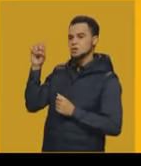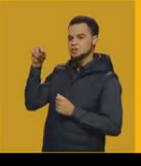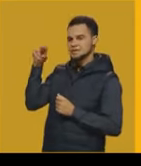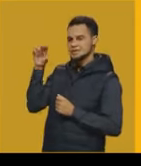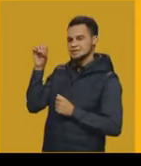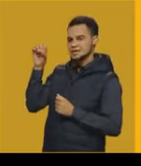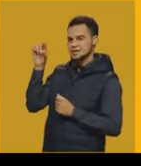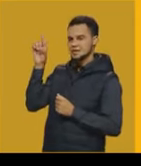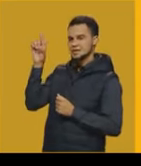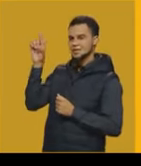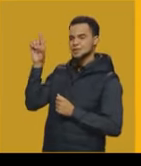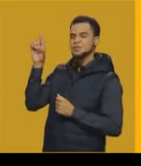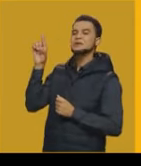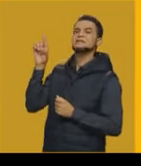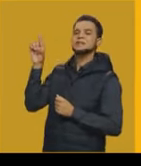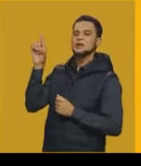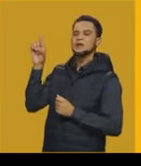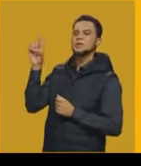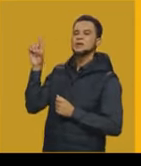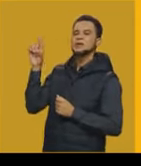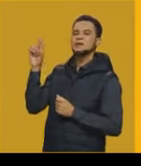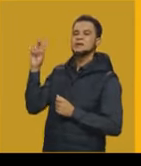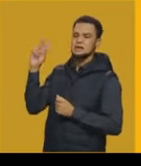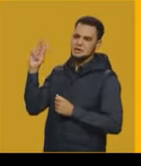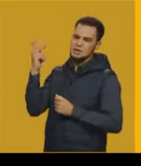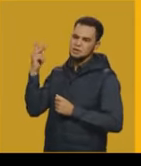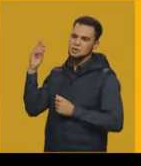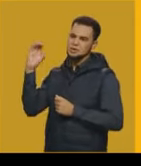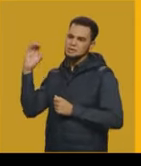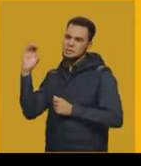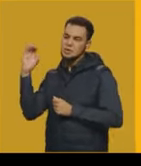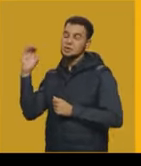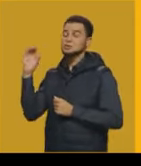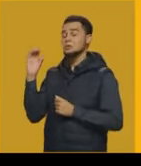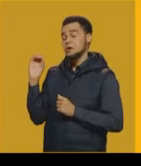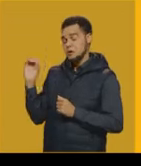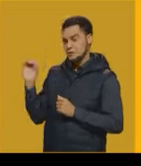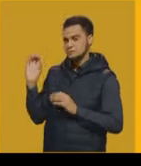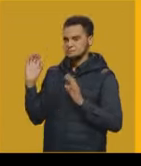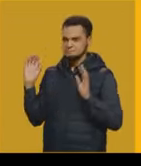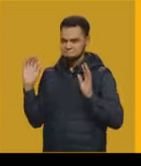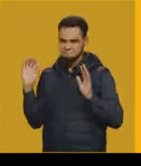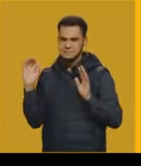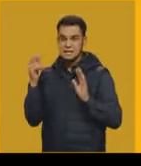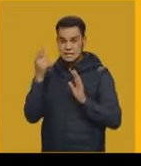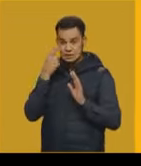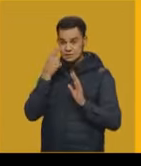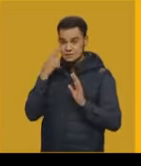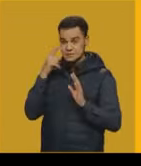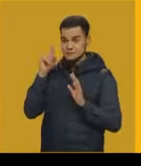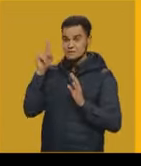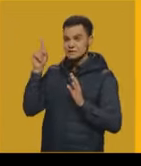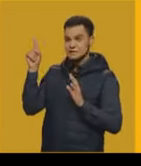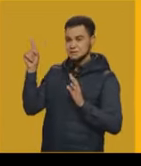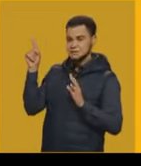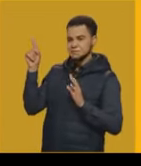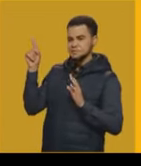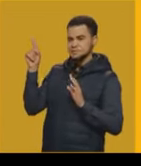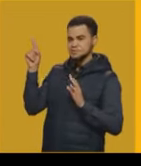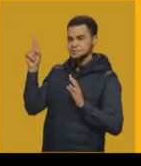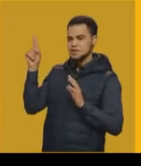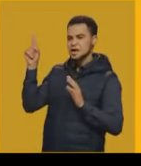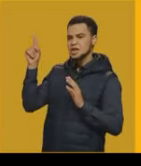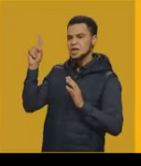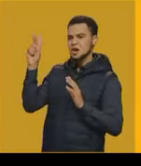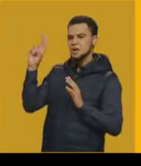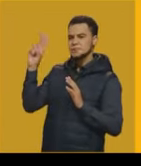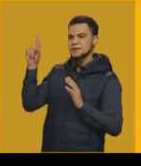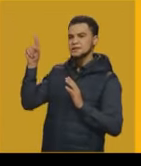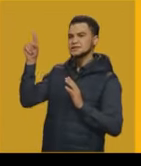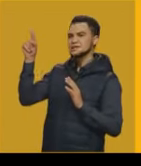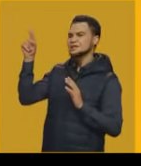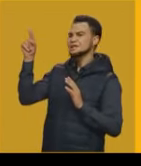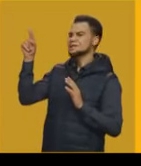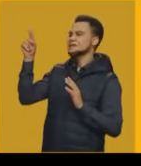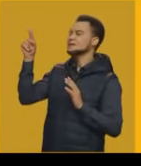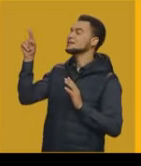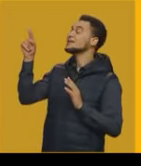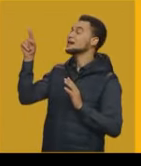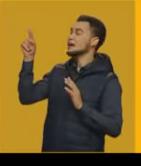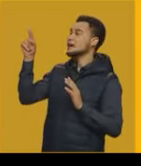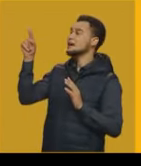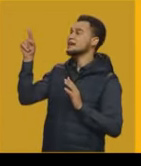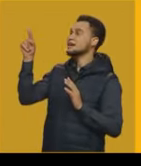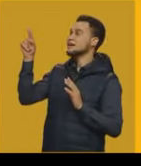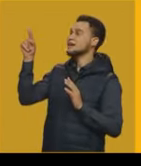intermediário em. É um hidrocarboneto, O. Então, ele é o pente 1-eno. Professor, eu